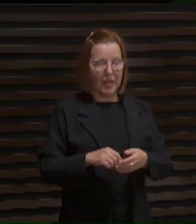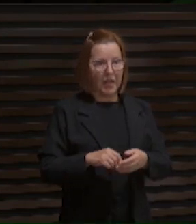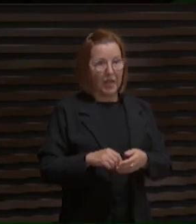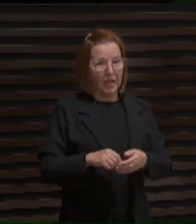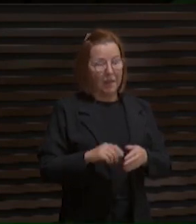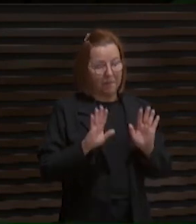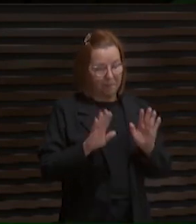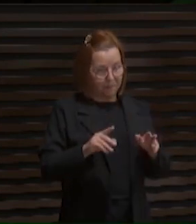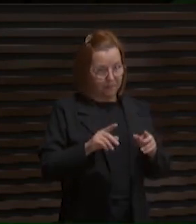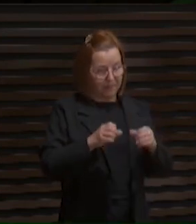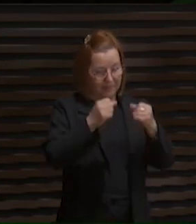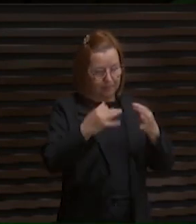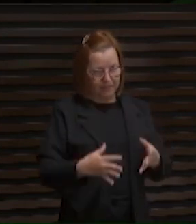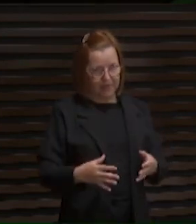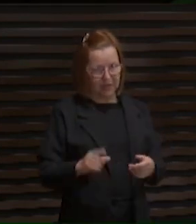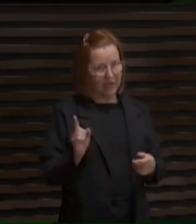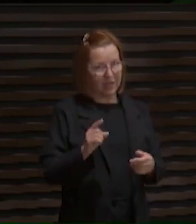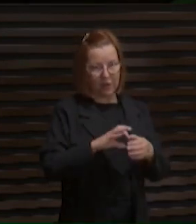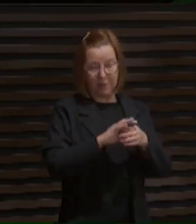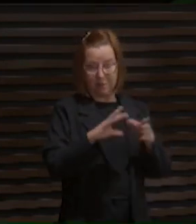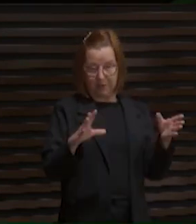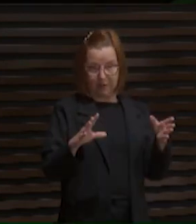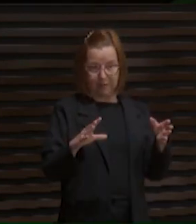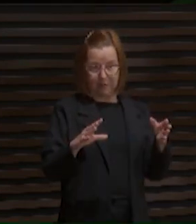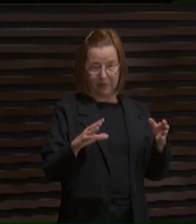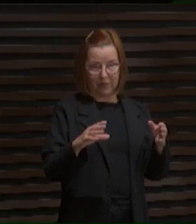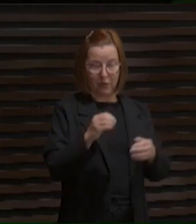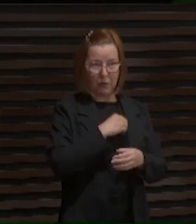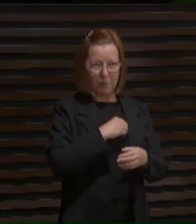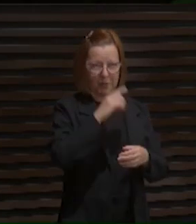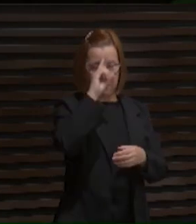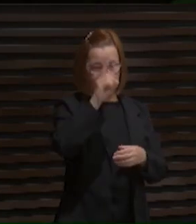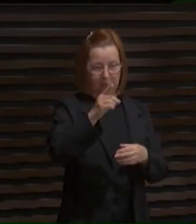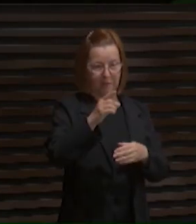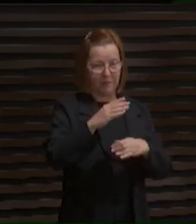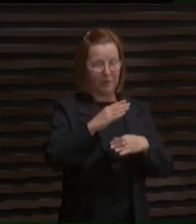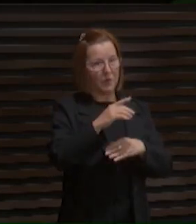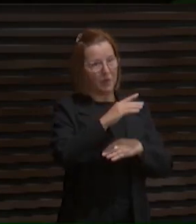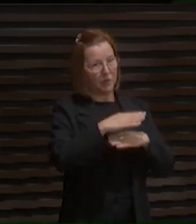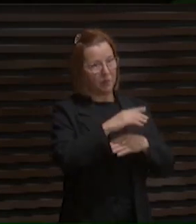uma coisa é não permitirmos o reinado do pecado quando baixamos